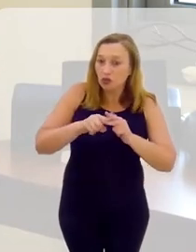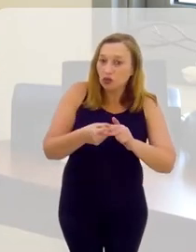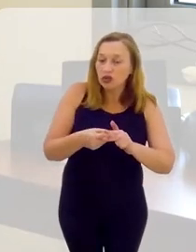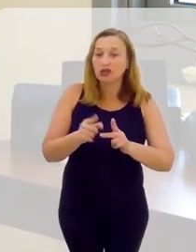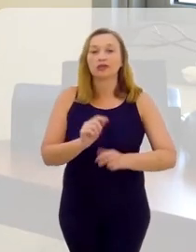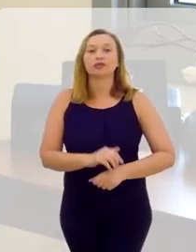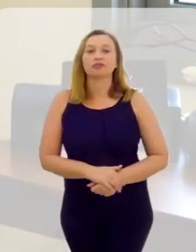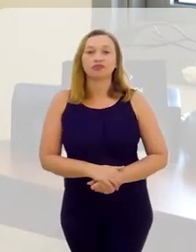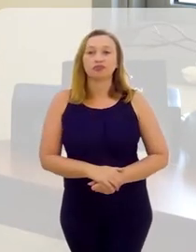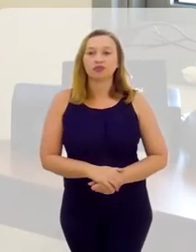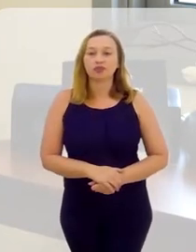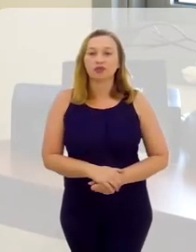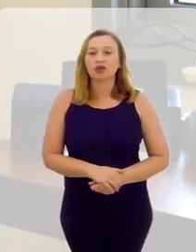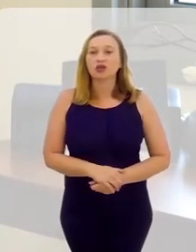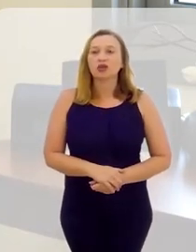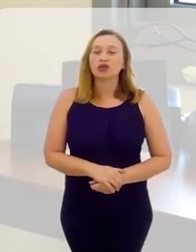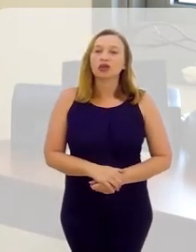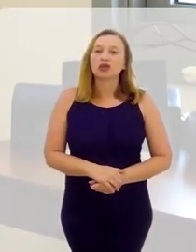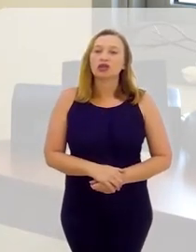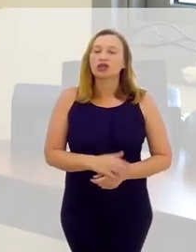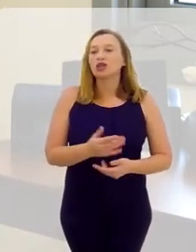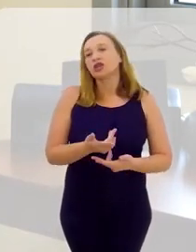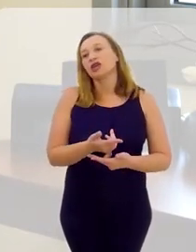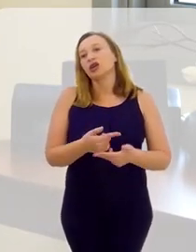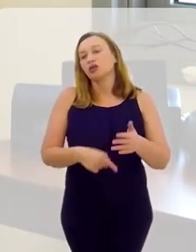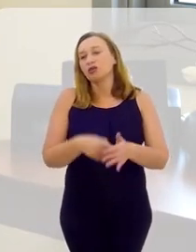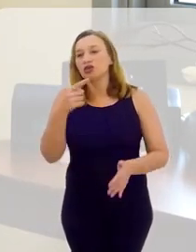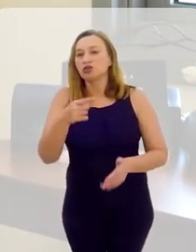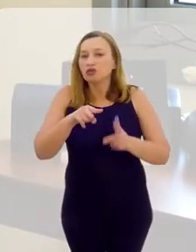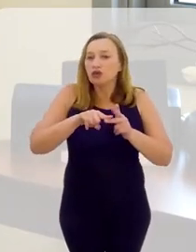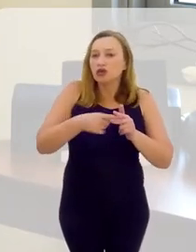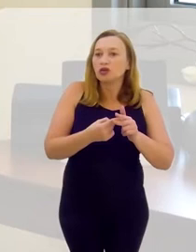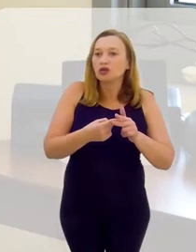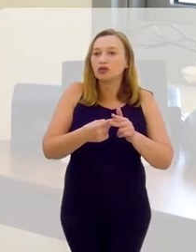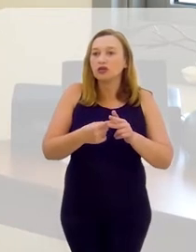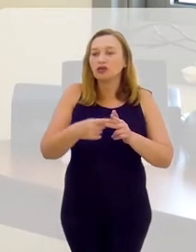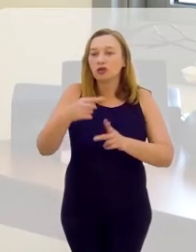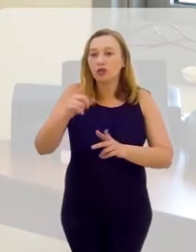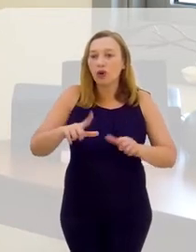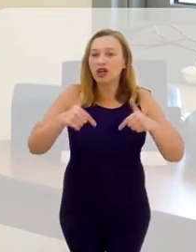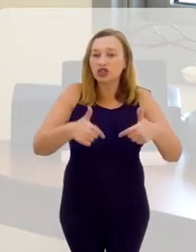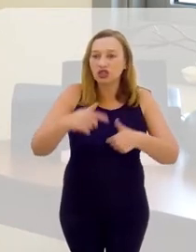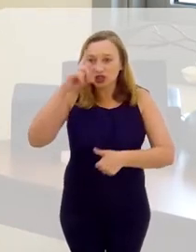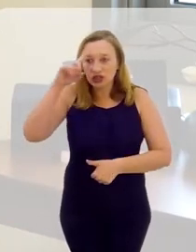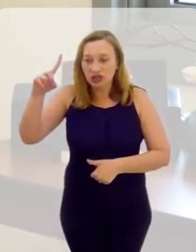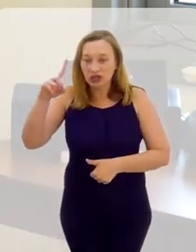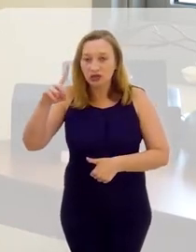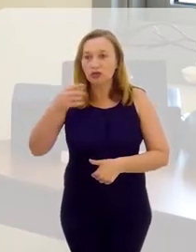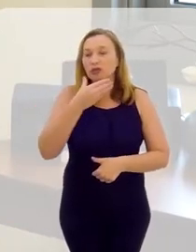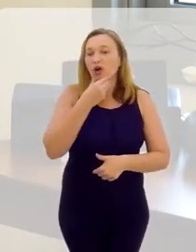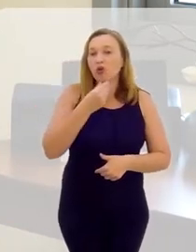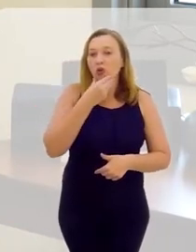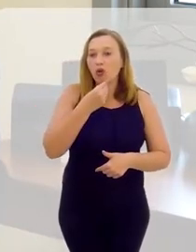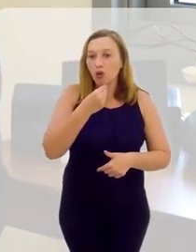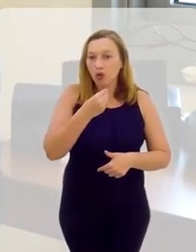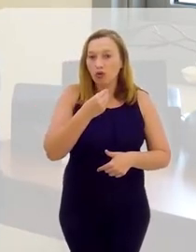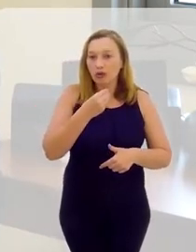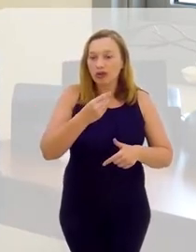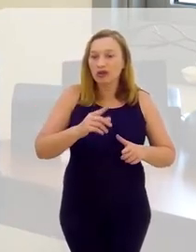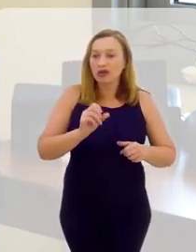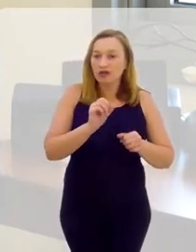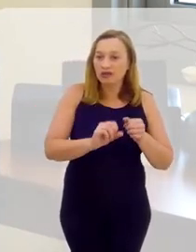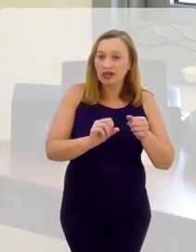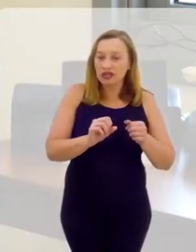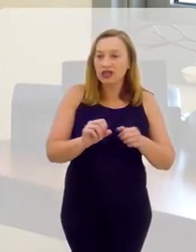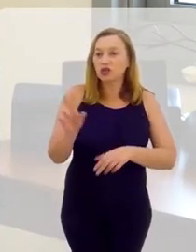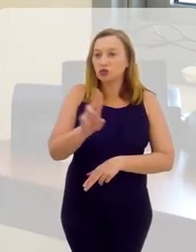foram restauradas. E uma das coisas que foi restaurada foi a autoridade de Deus para que o homem pudesse agir aqui em nome dele, que